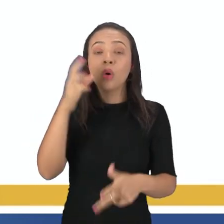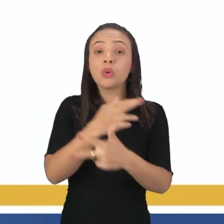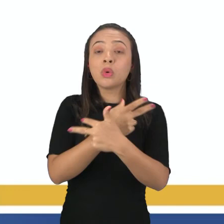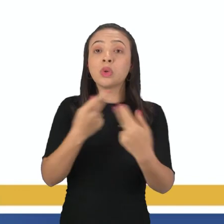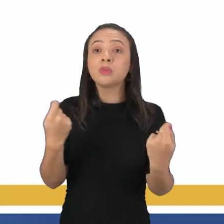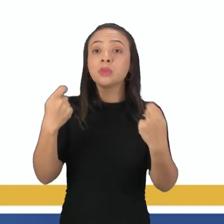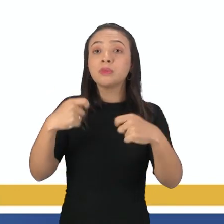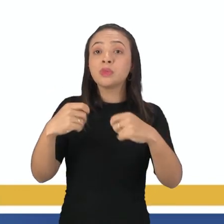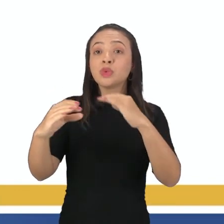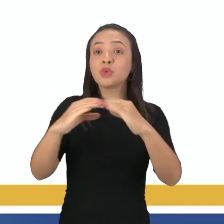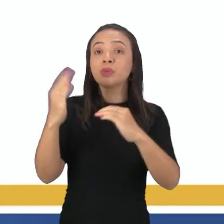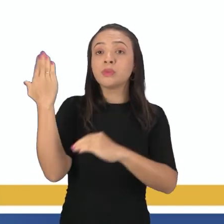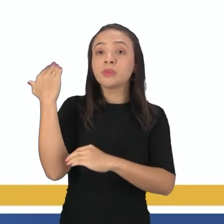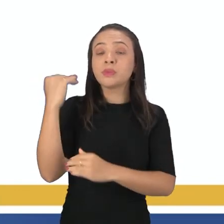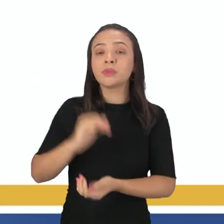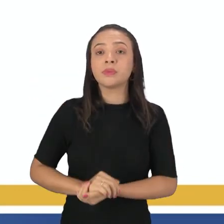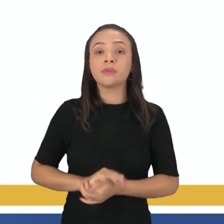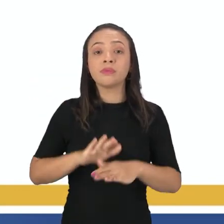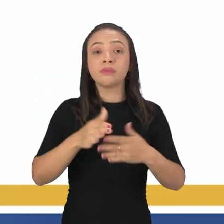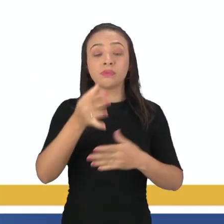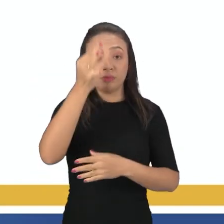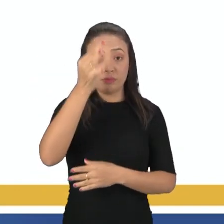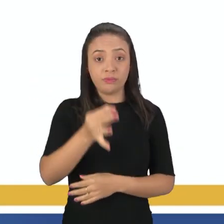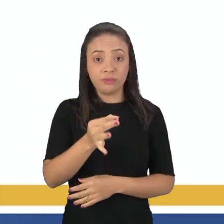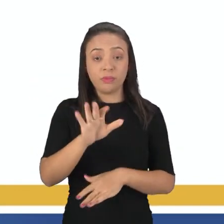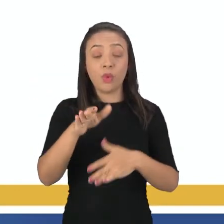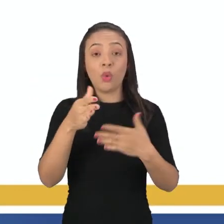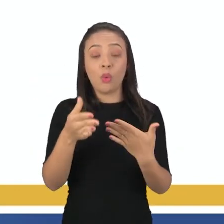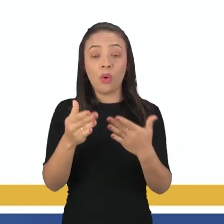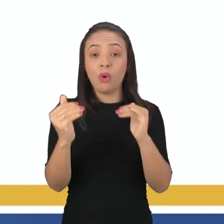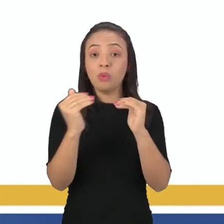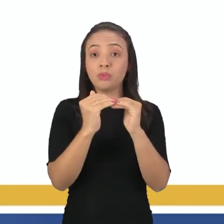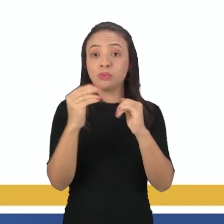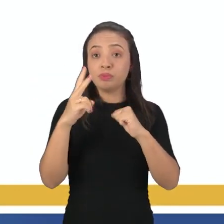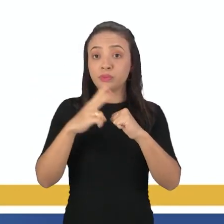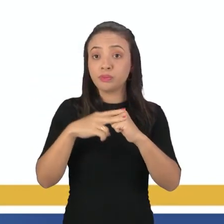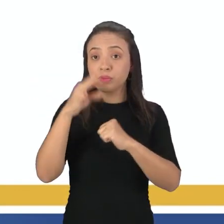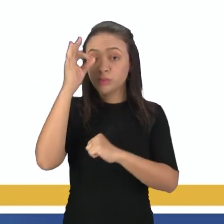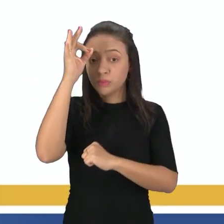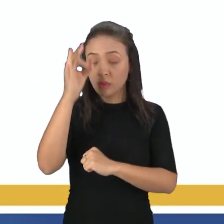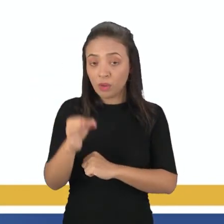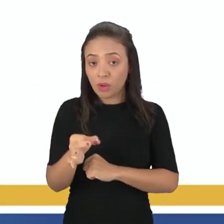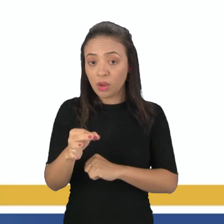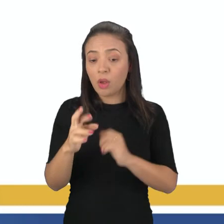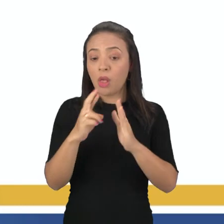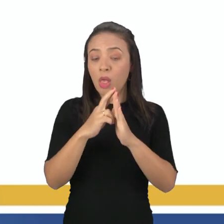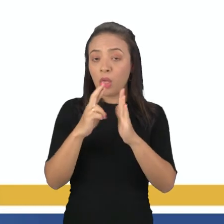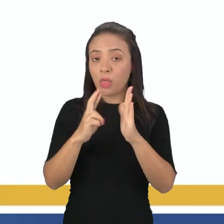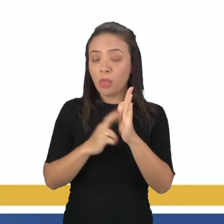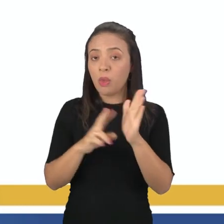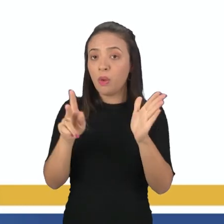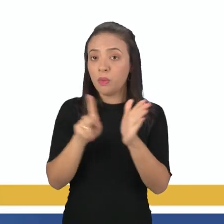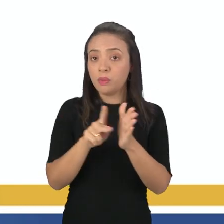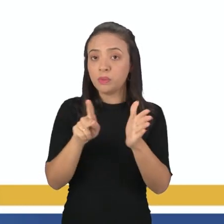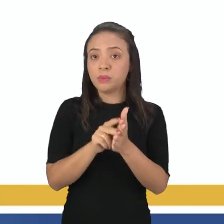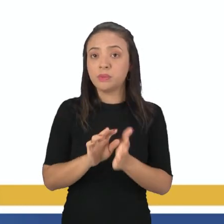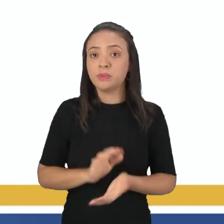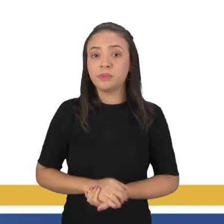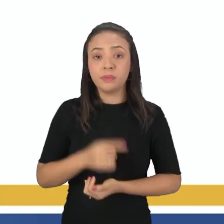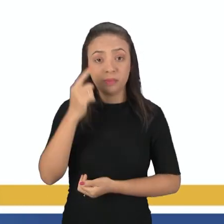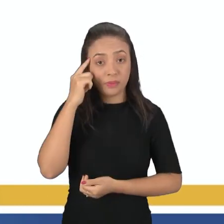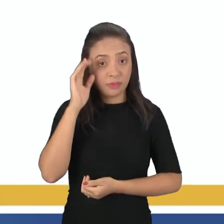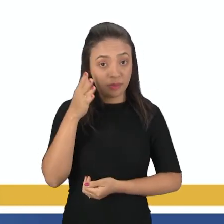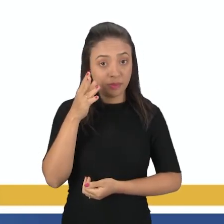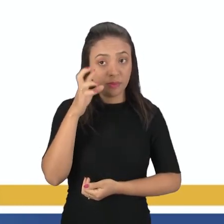alternativa correta aí? Qual que a concordância verbal está de acordo com a norma padrão?